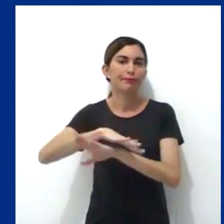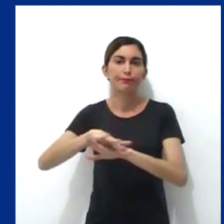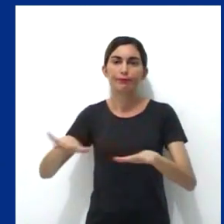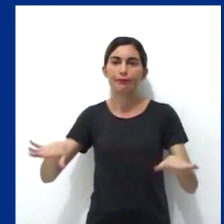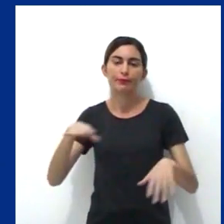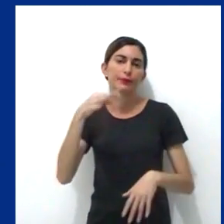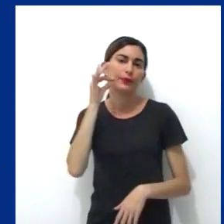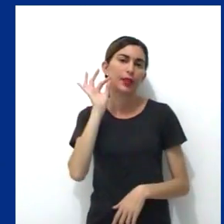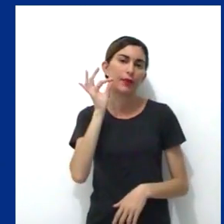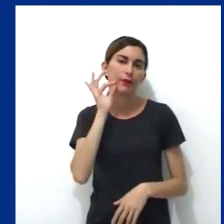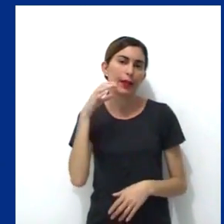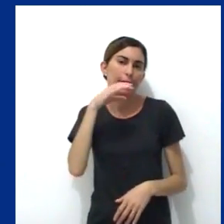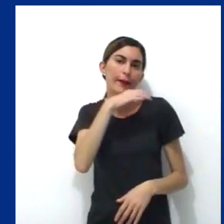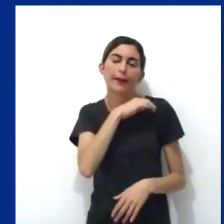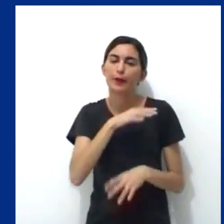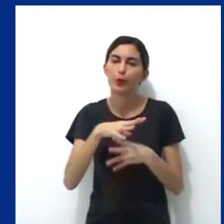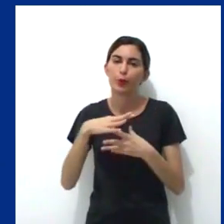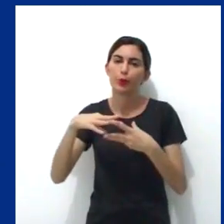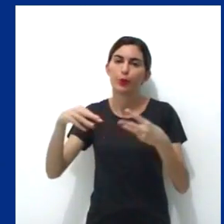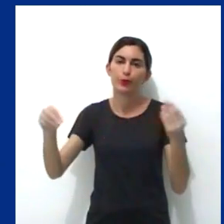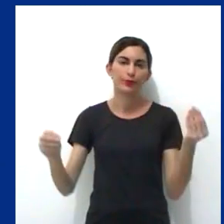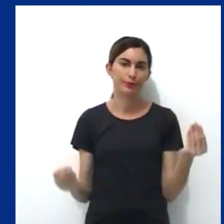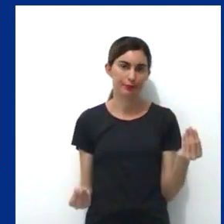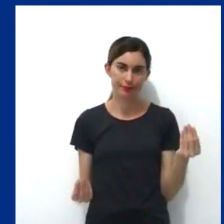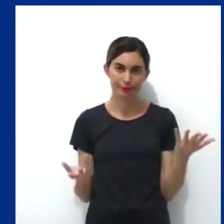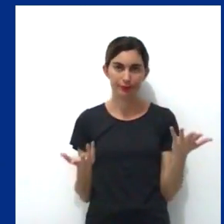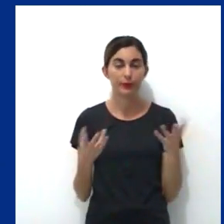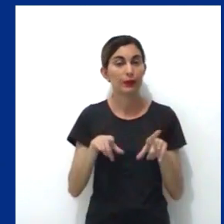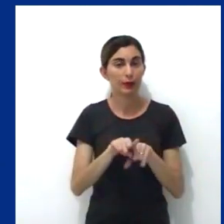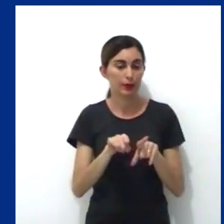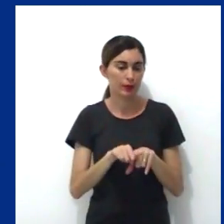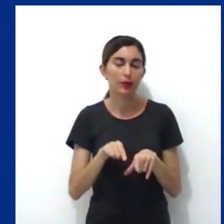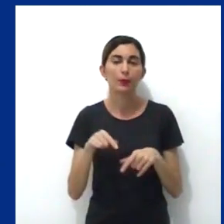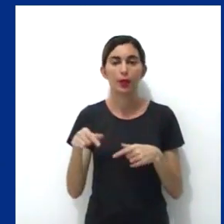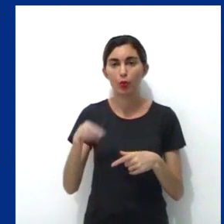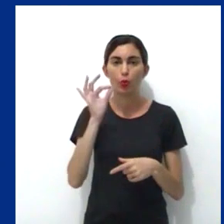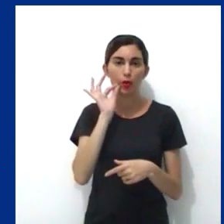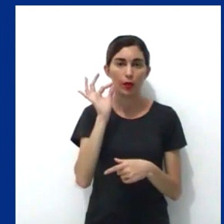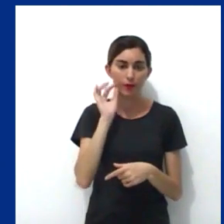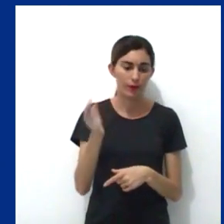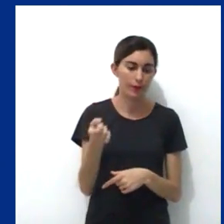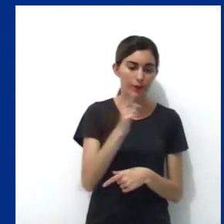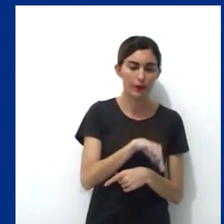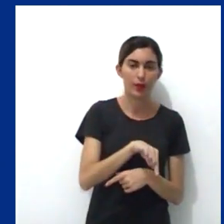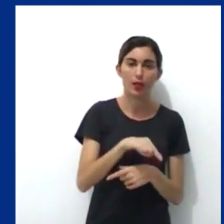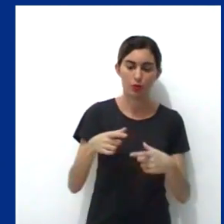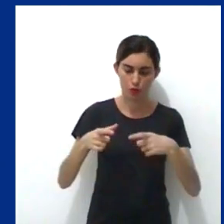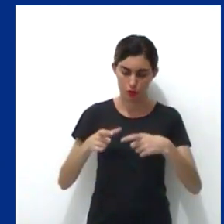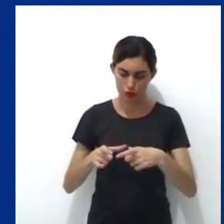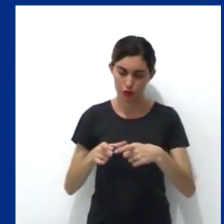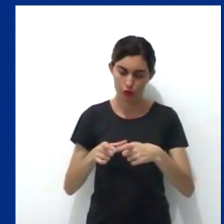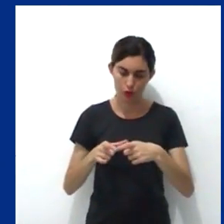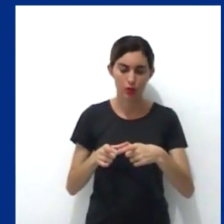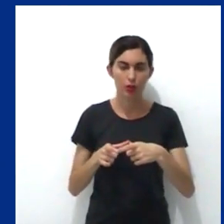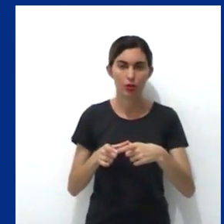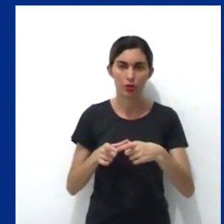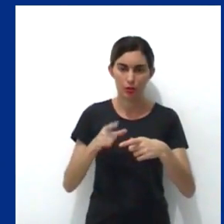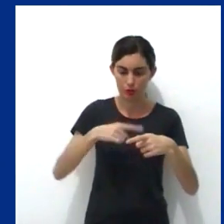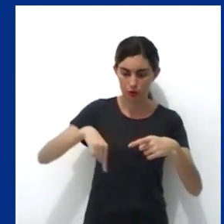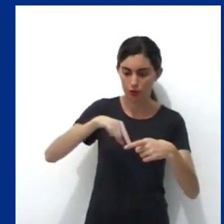do café, o café perdeu calor para o ar. Então, o contato do café com o